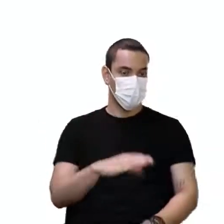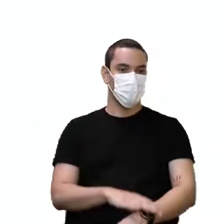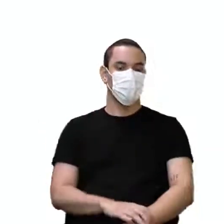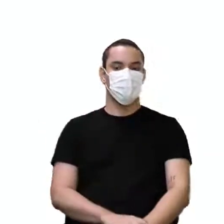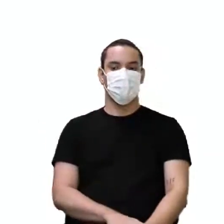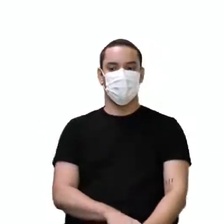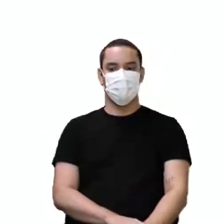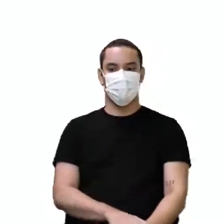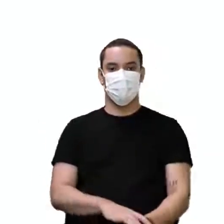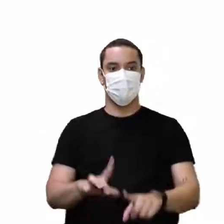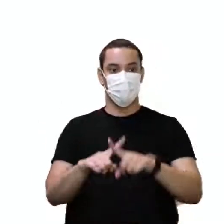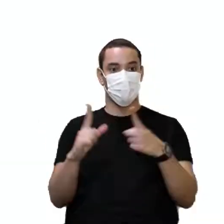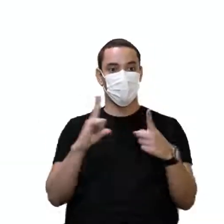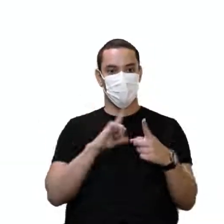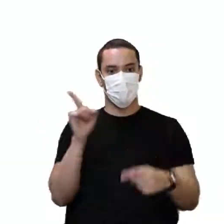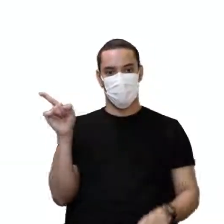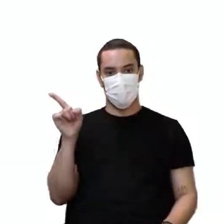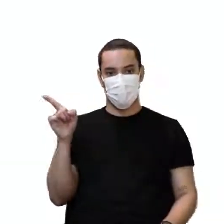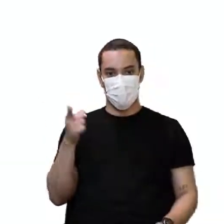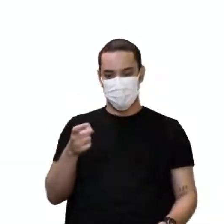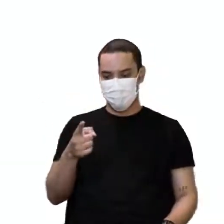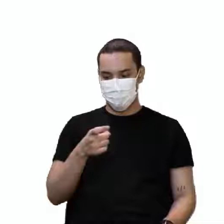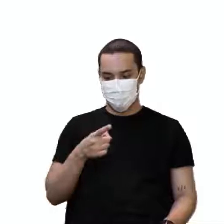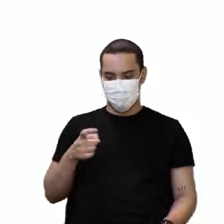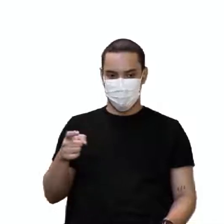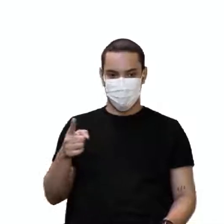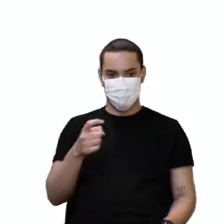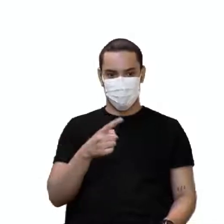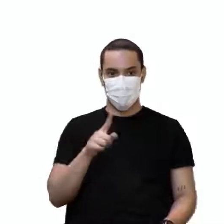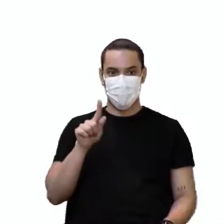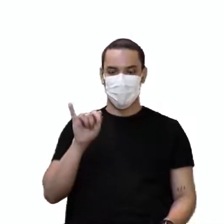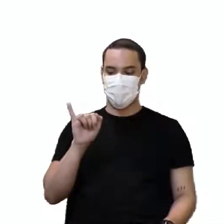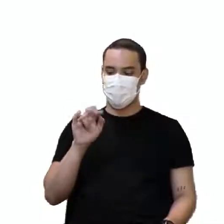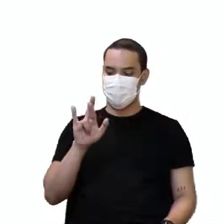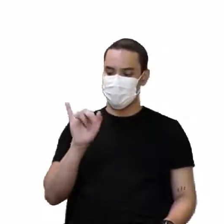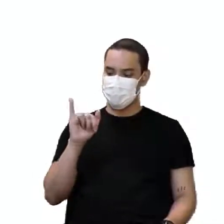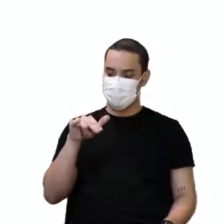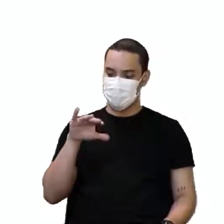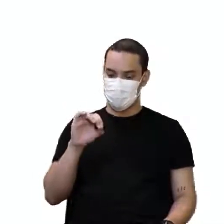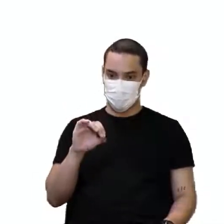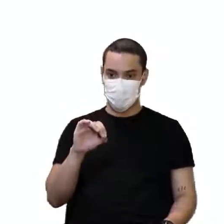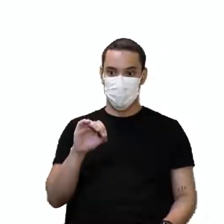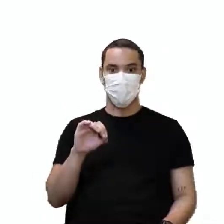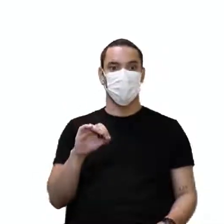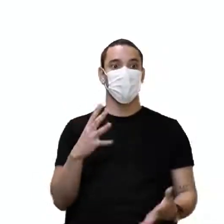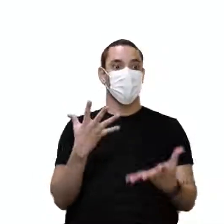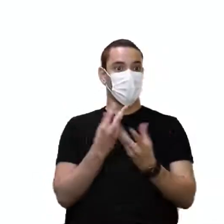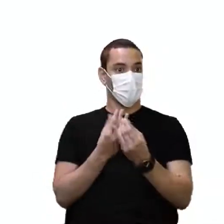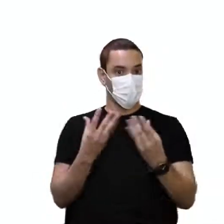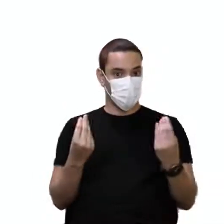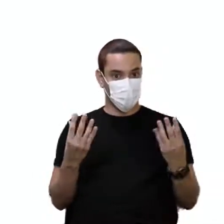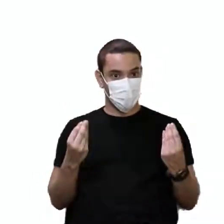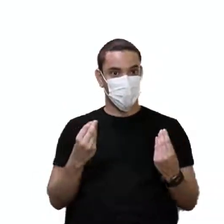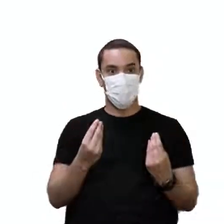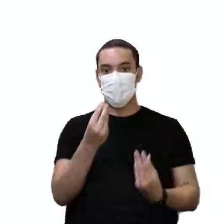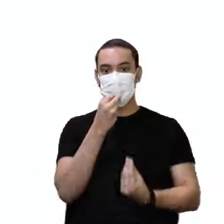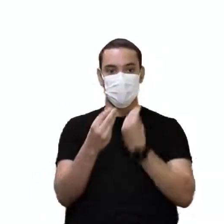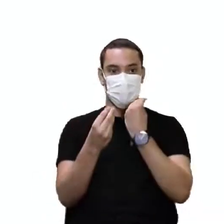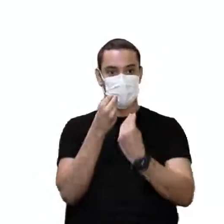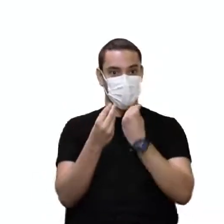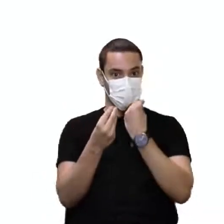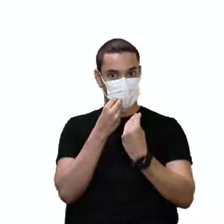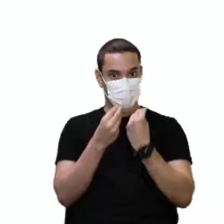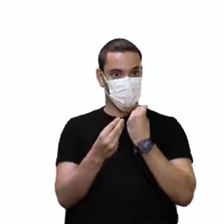nos anfíbios nós temos essa larvazinha com mobilidade chamada de girino, tá? Se alimenta muito,